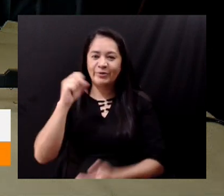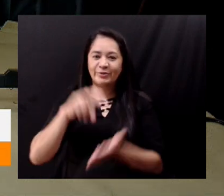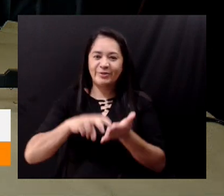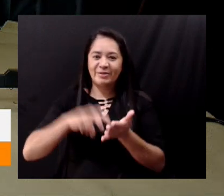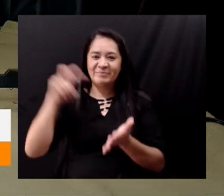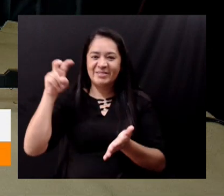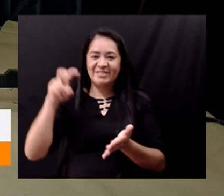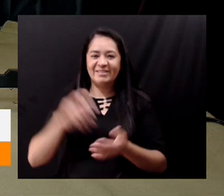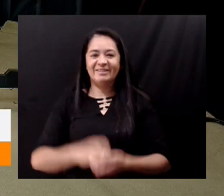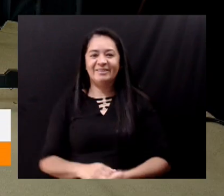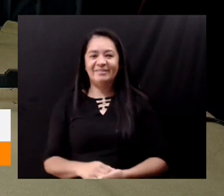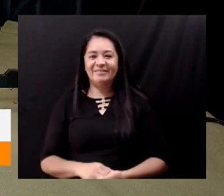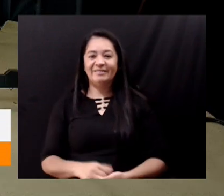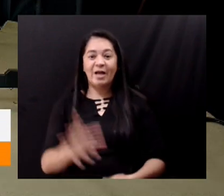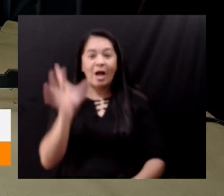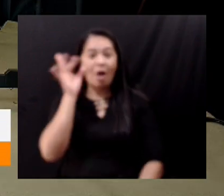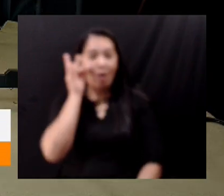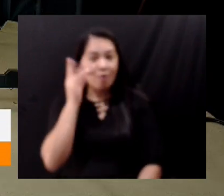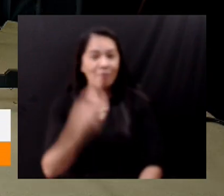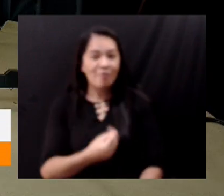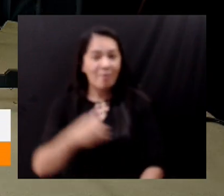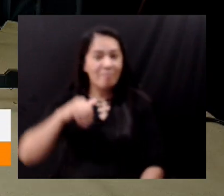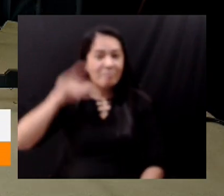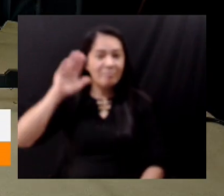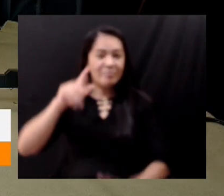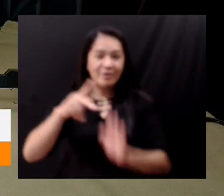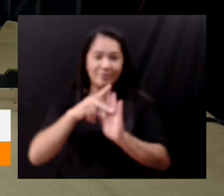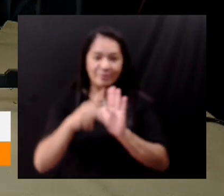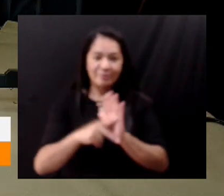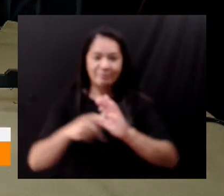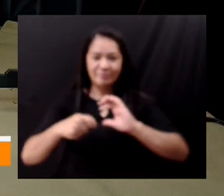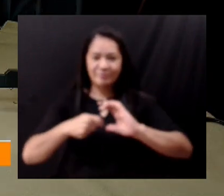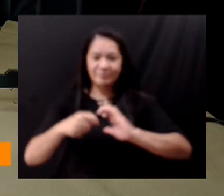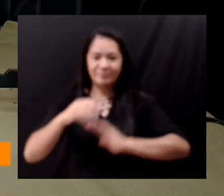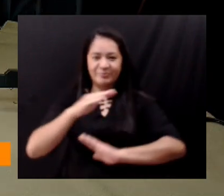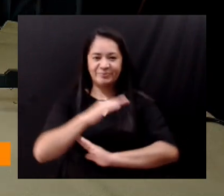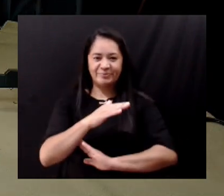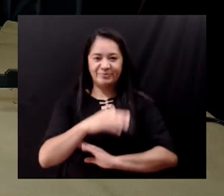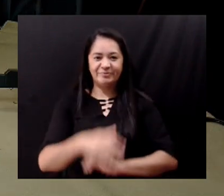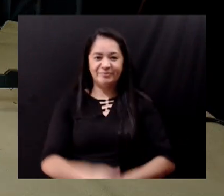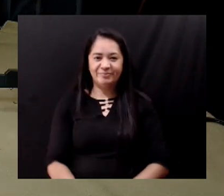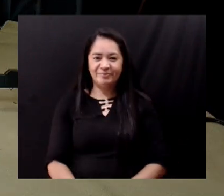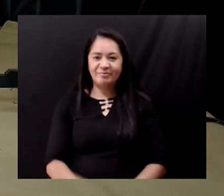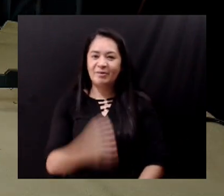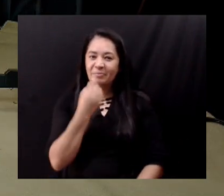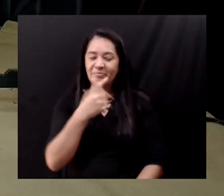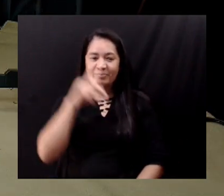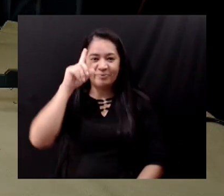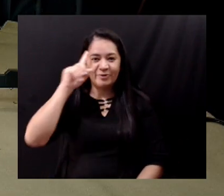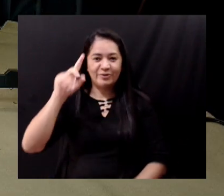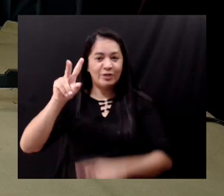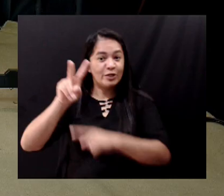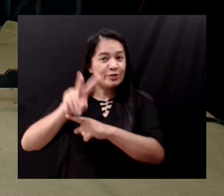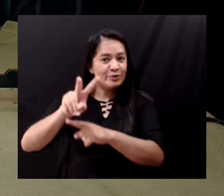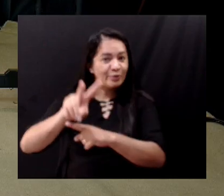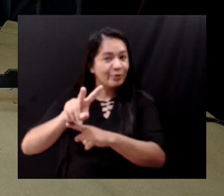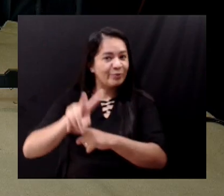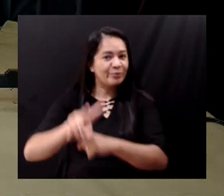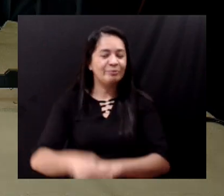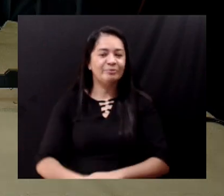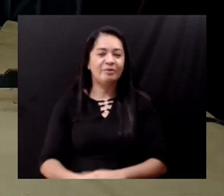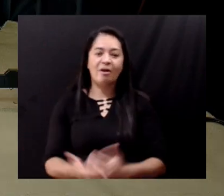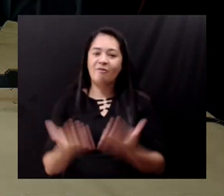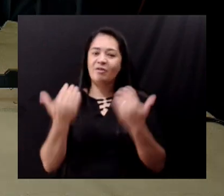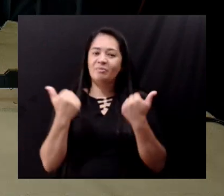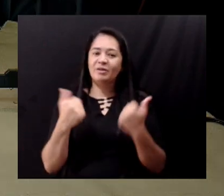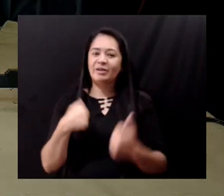ao vivo, com mais uma edição do Estúdio Câmara. Um bom dia, se cuida, viu? E vamos lá que eu vou tomar um cafezinho,